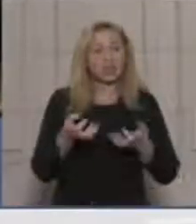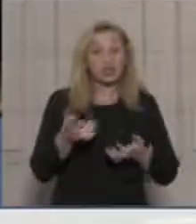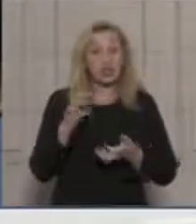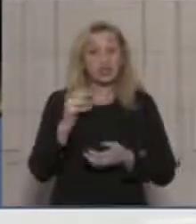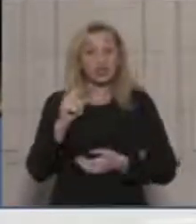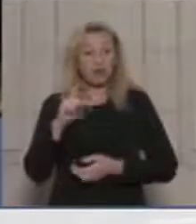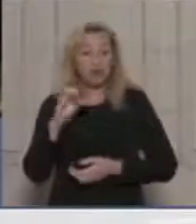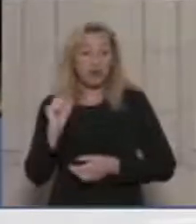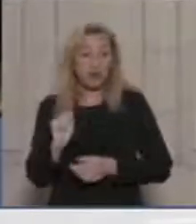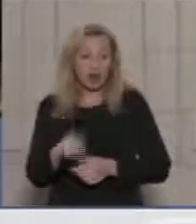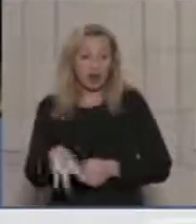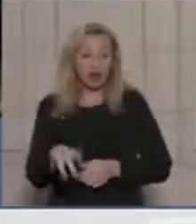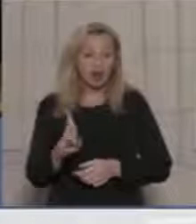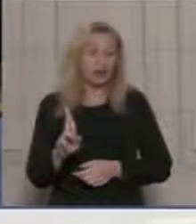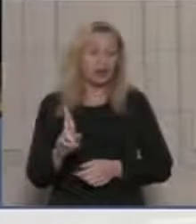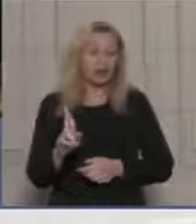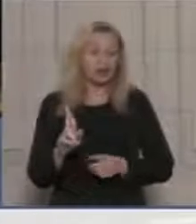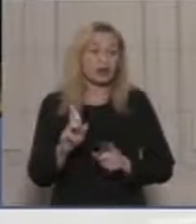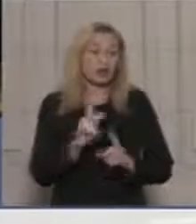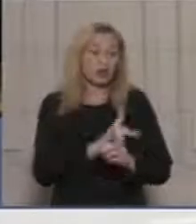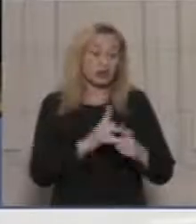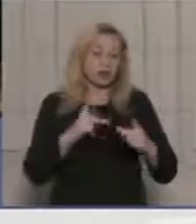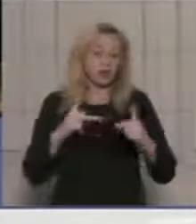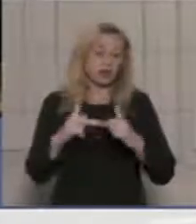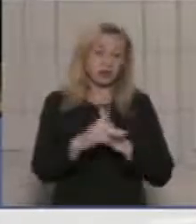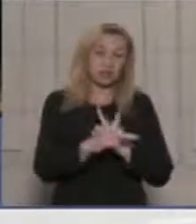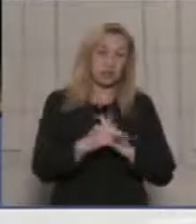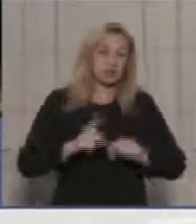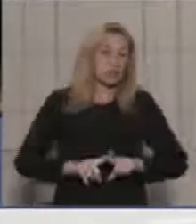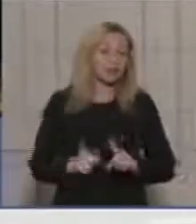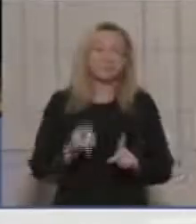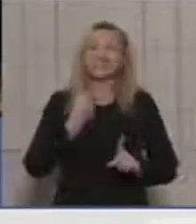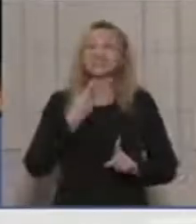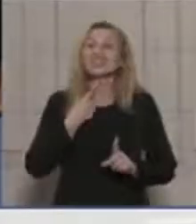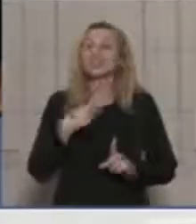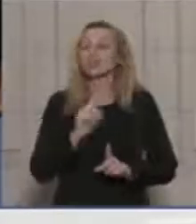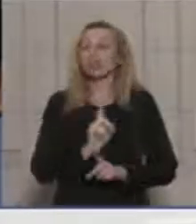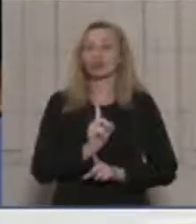Previdência, quando, na verdade, não a deseja.